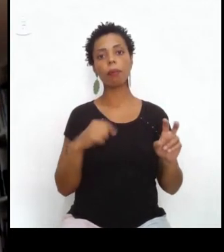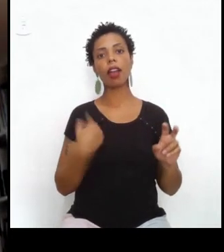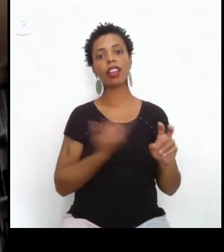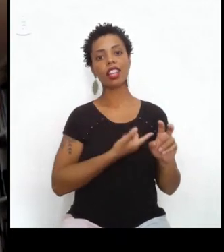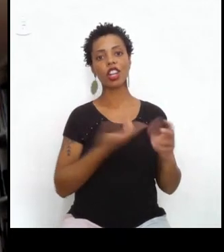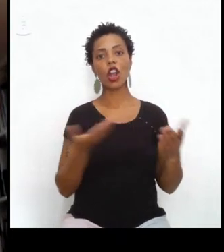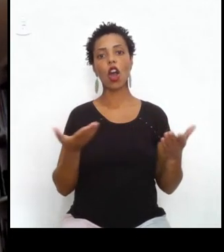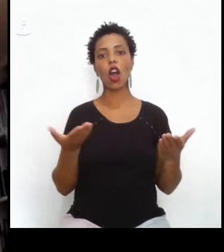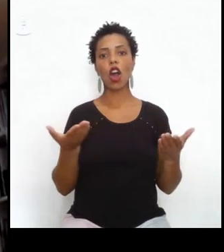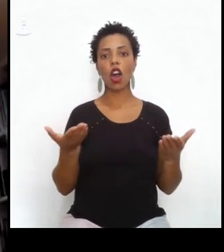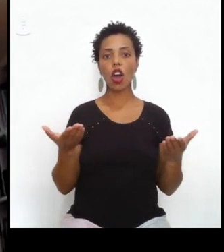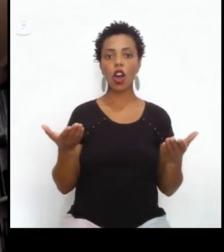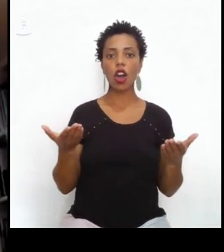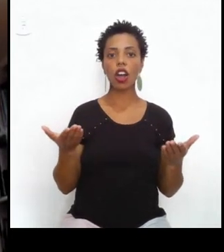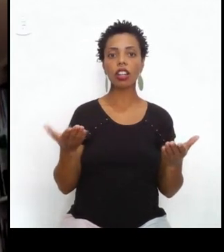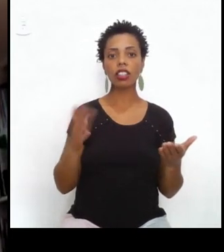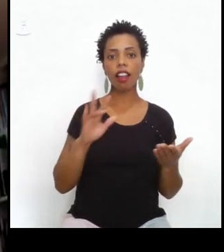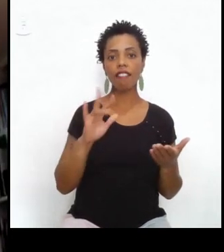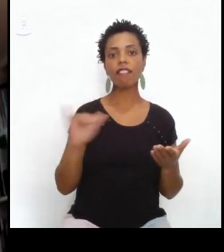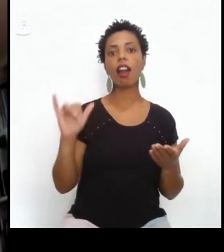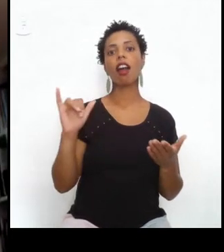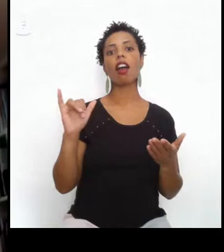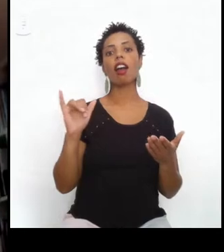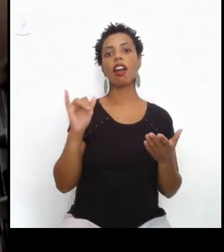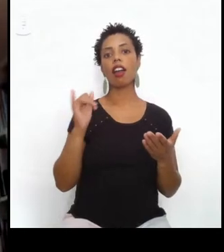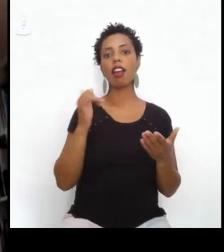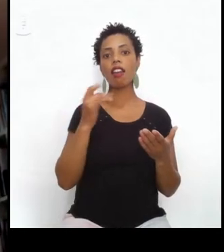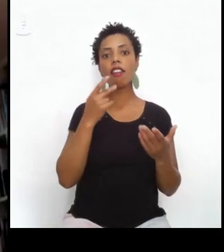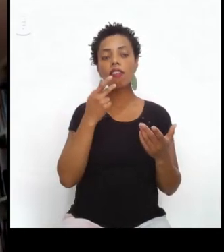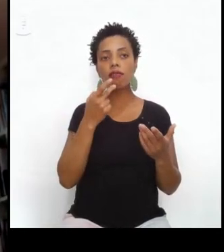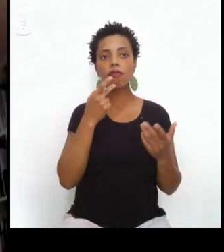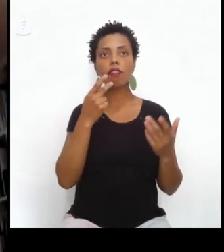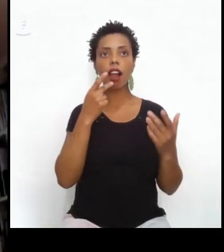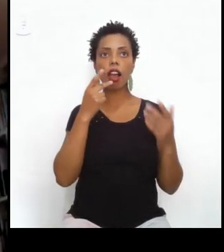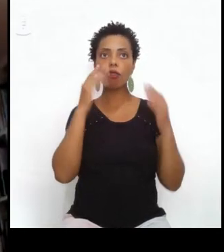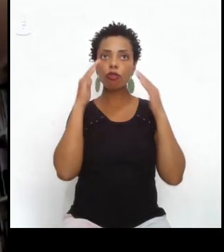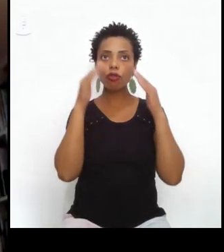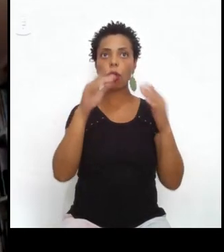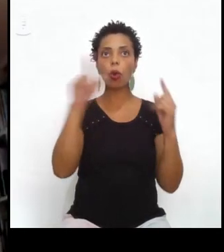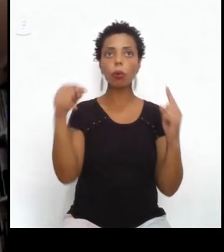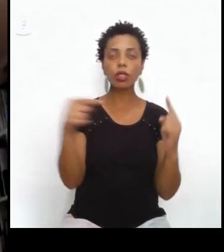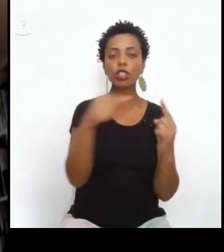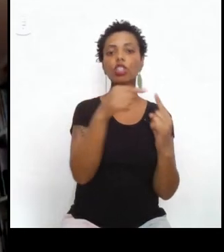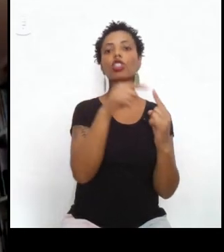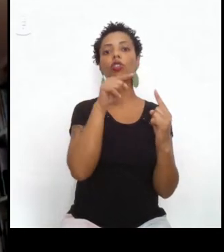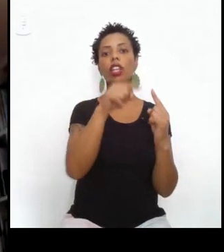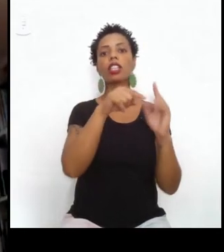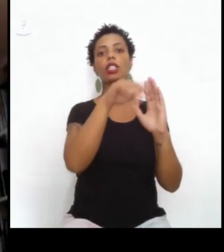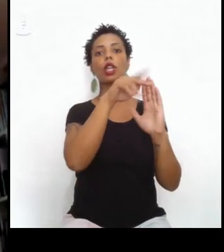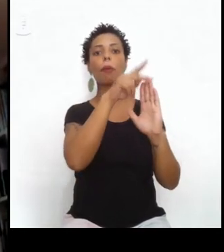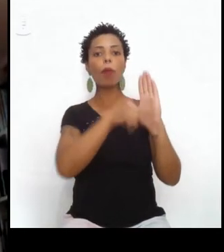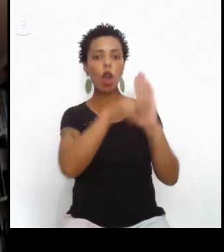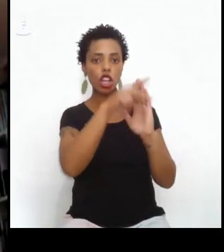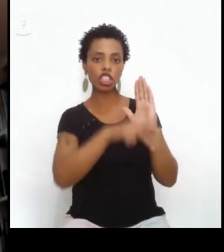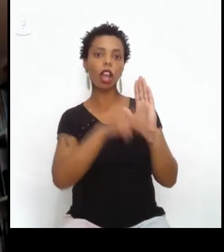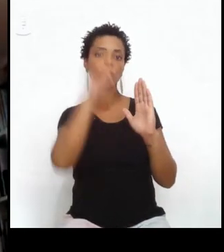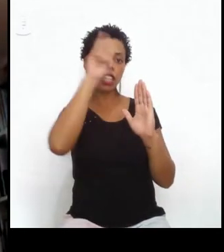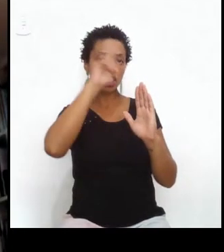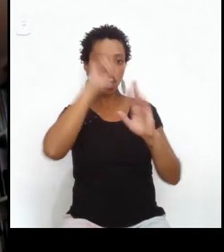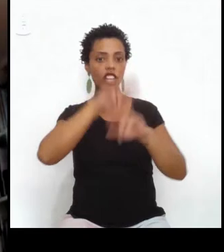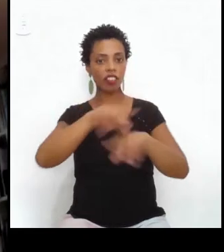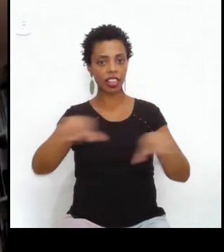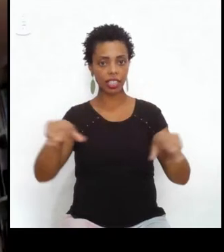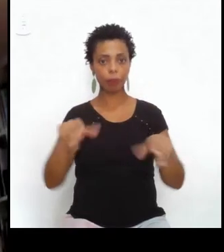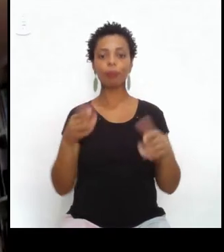com ele com enquadramento desse projeto e todas as histórias da diversidade e esse é o